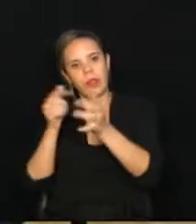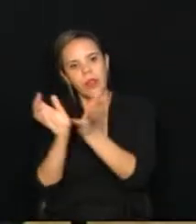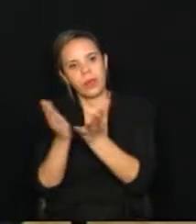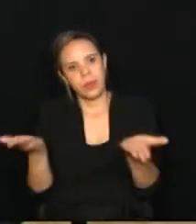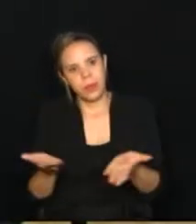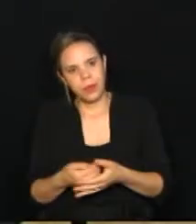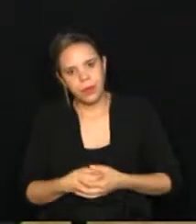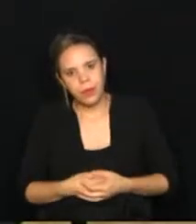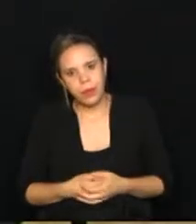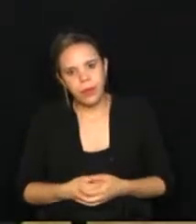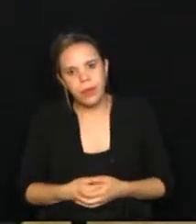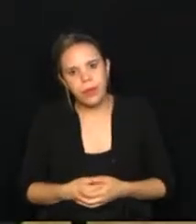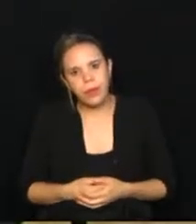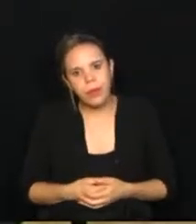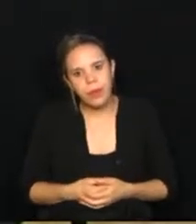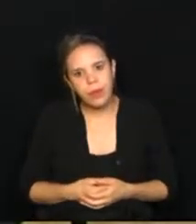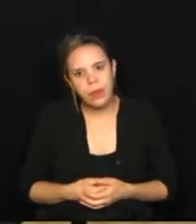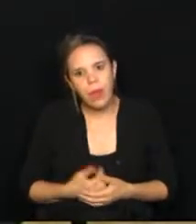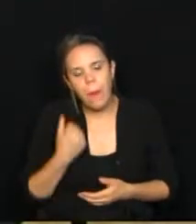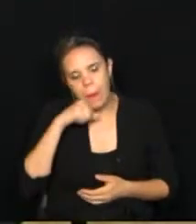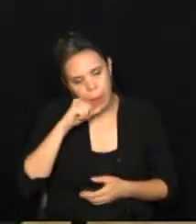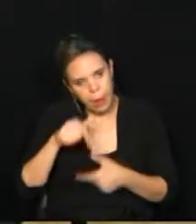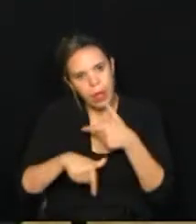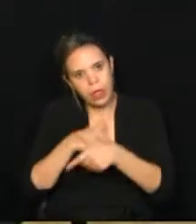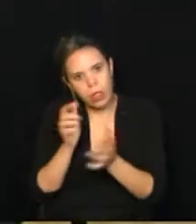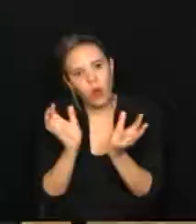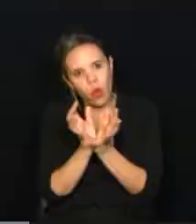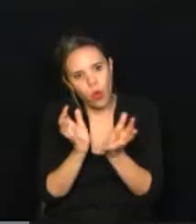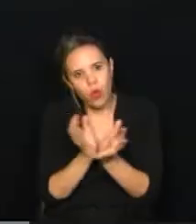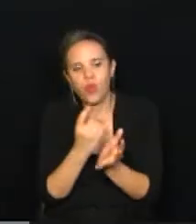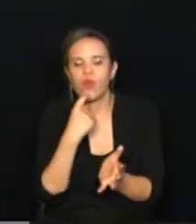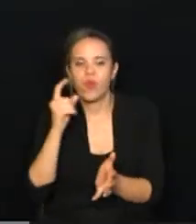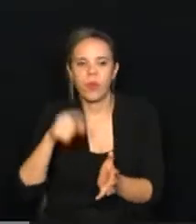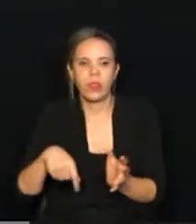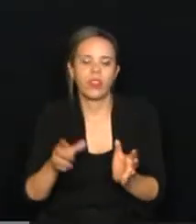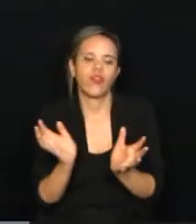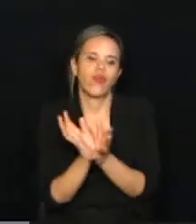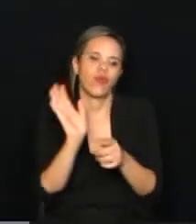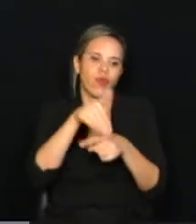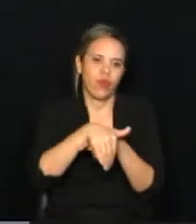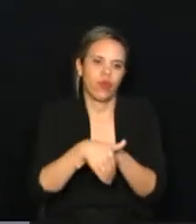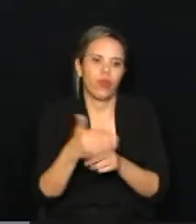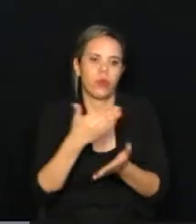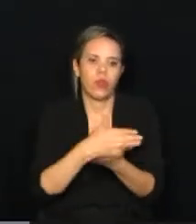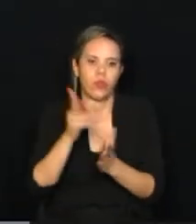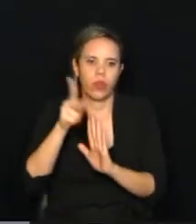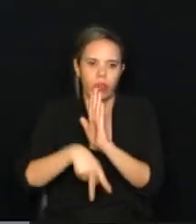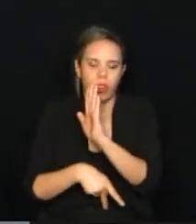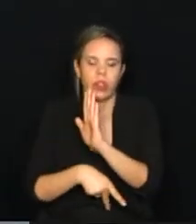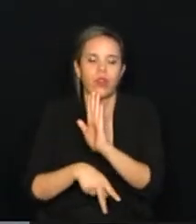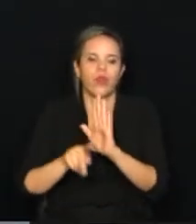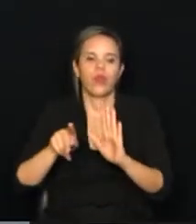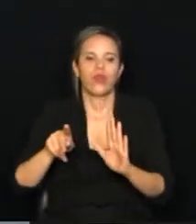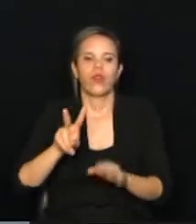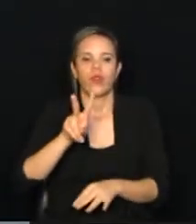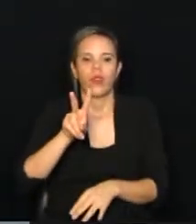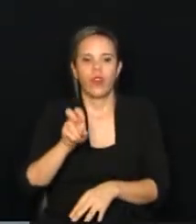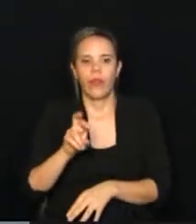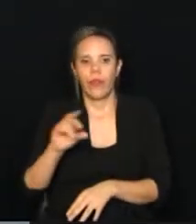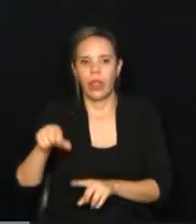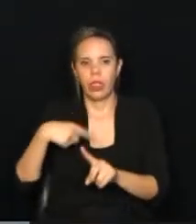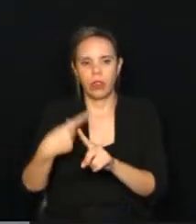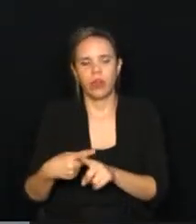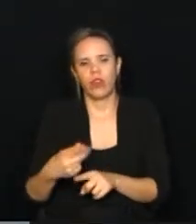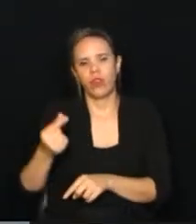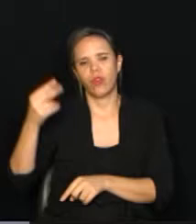agora? A minha mãe trabalha no Veracruz Campinas, desde que começou o projeto, né? Mas ela trabalha no basquete já